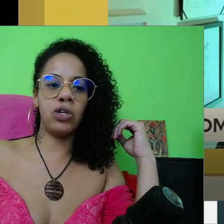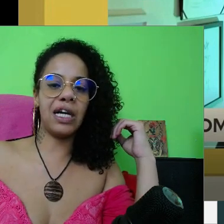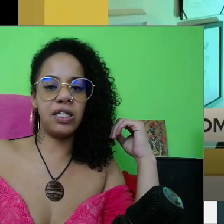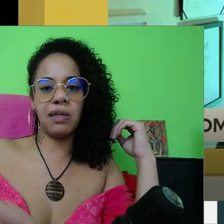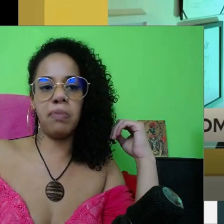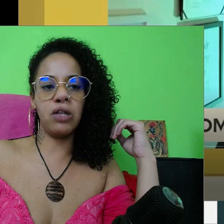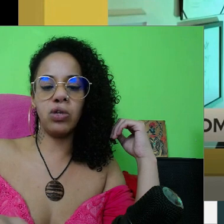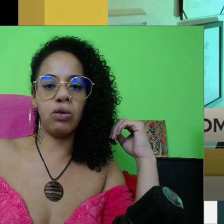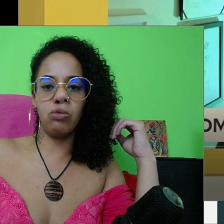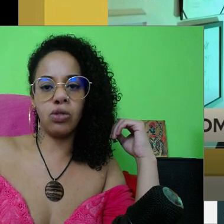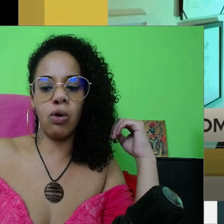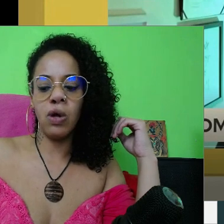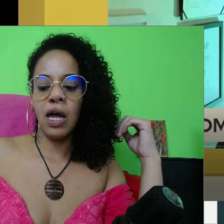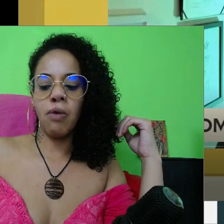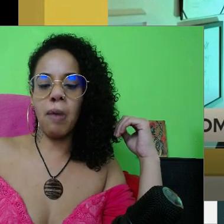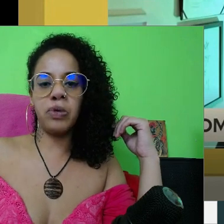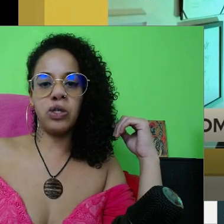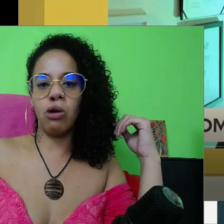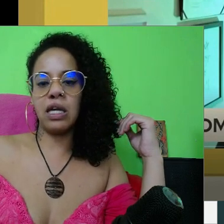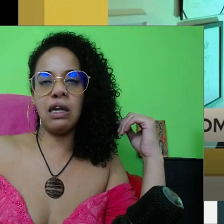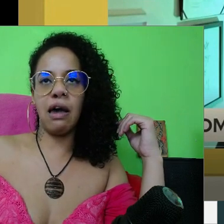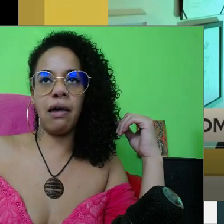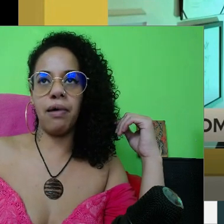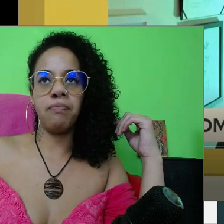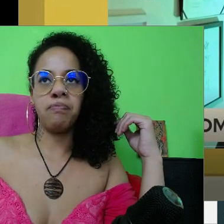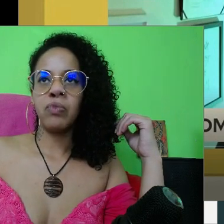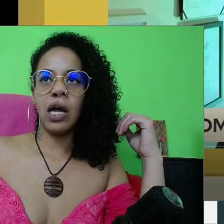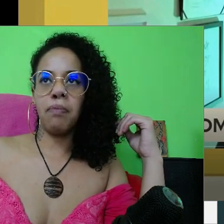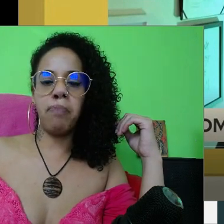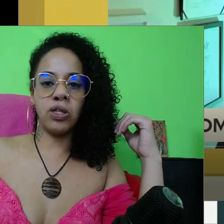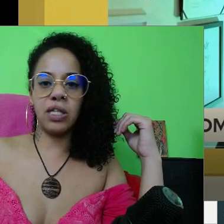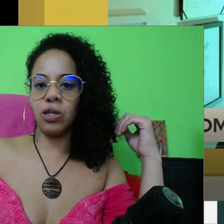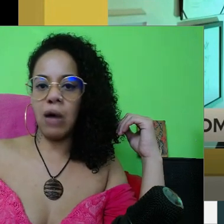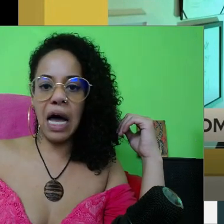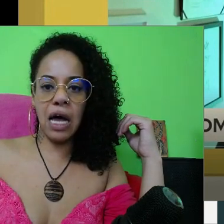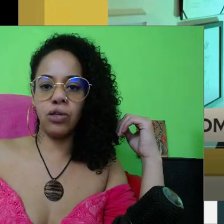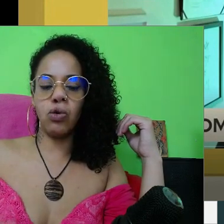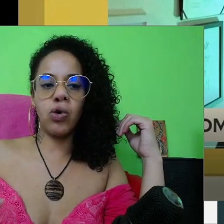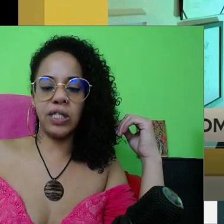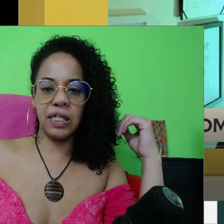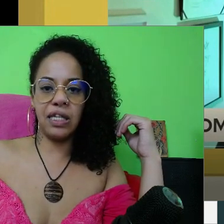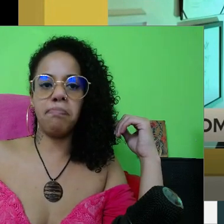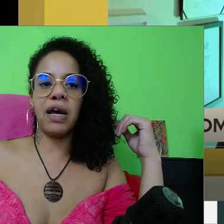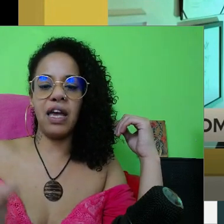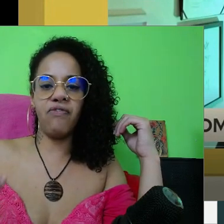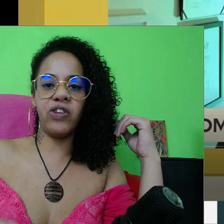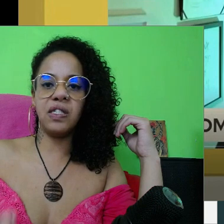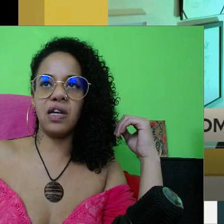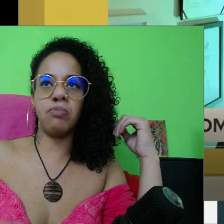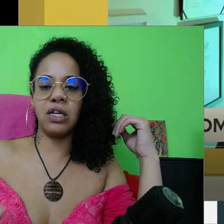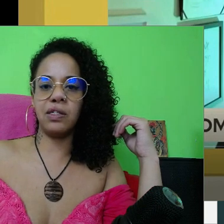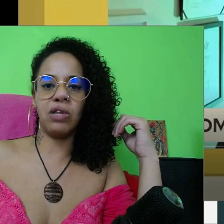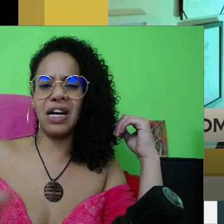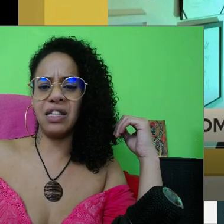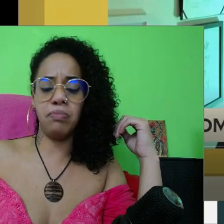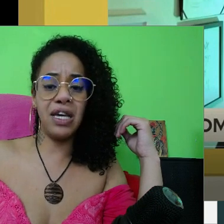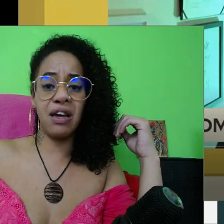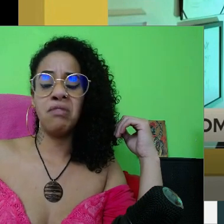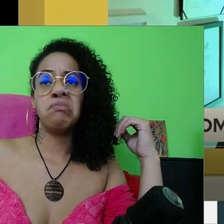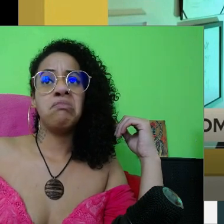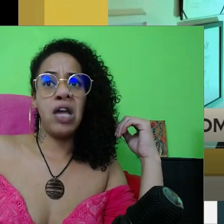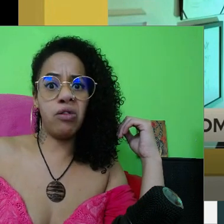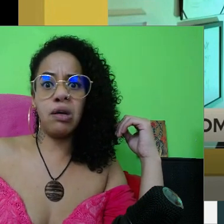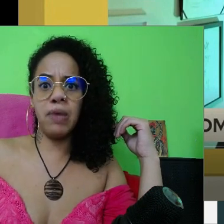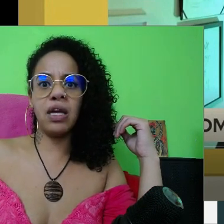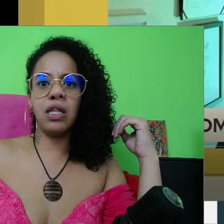do apelo autoridade sabendo que eu não sou uma pessoa que é pós-graduada ou coisa assim para referenciar uma questão da academia